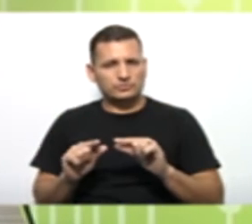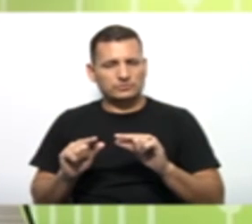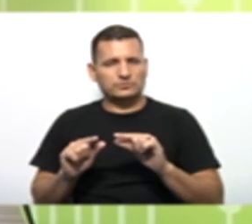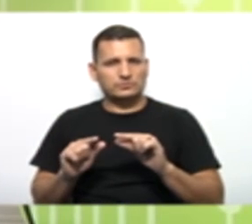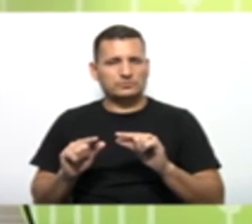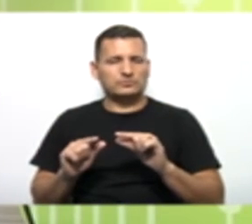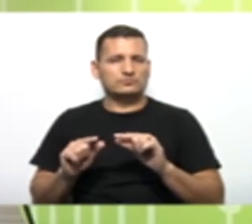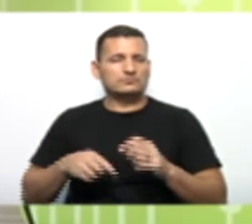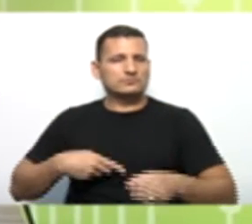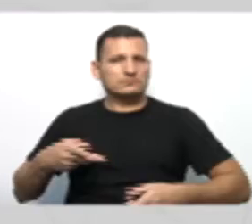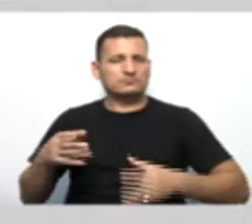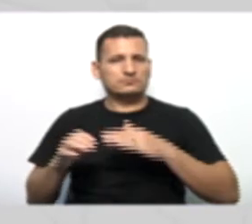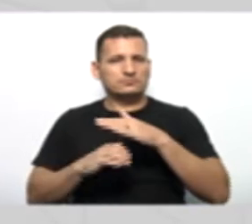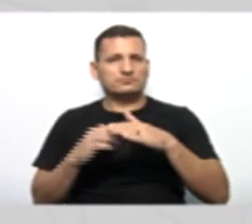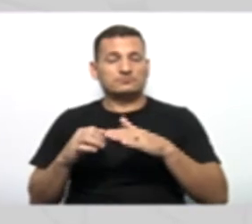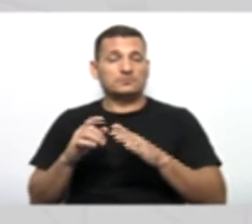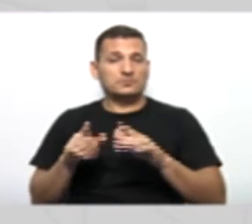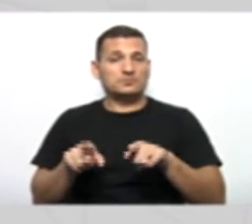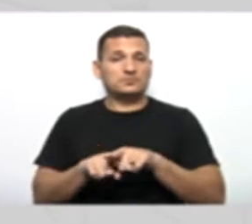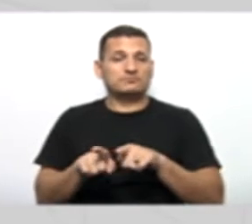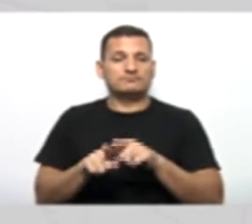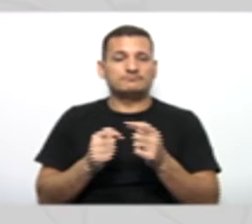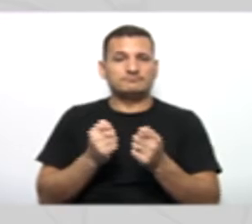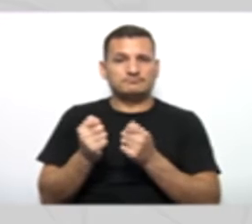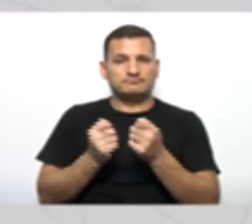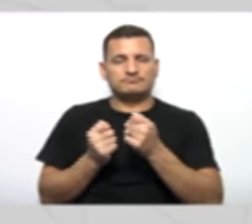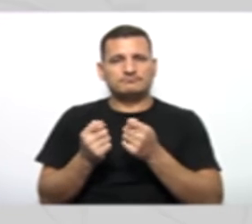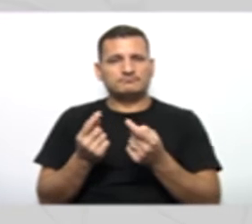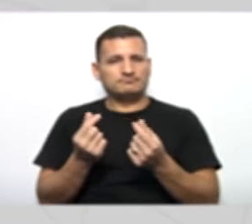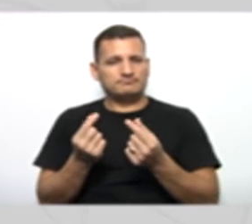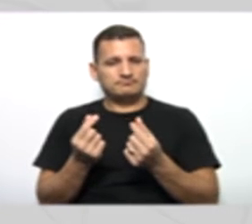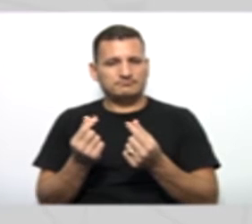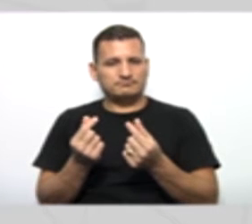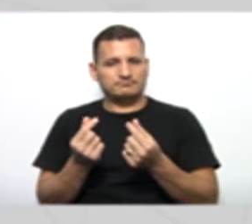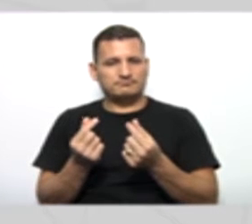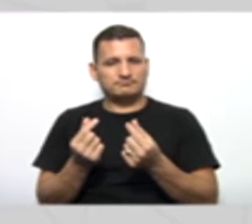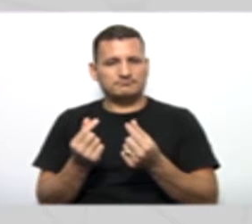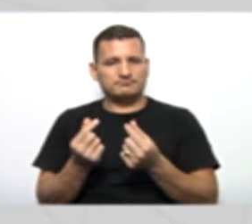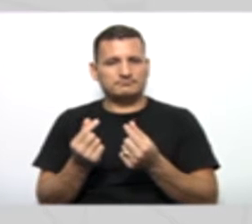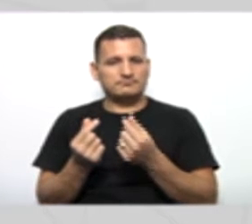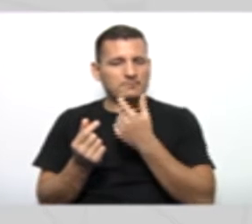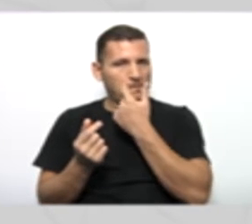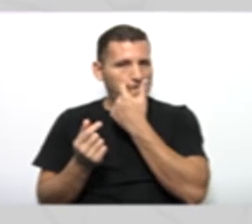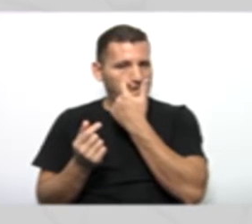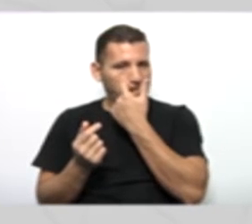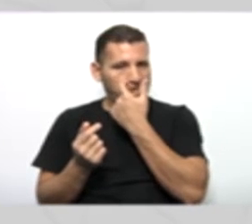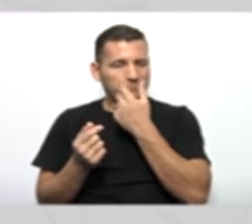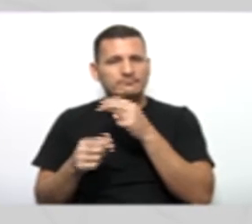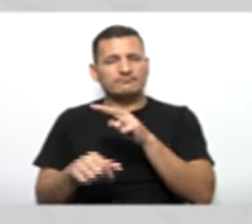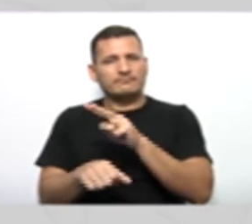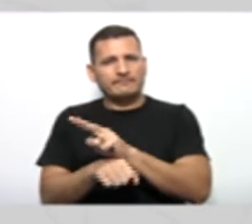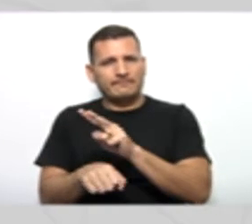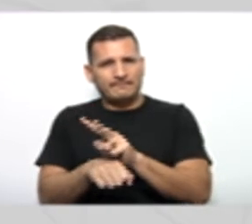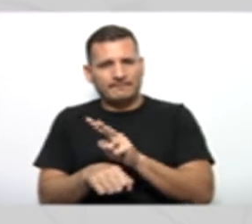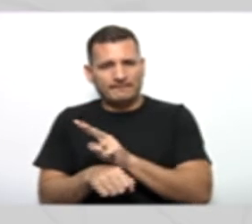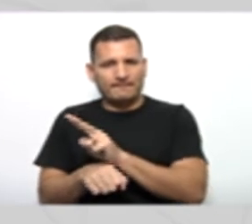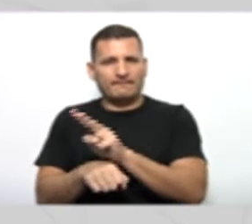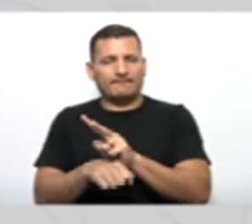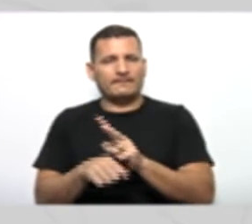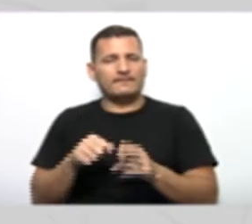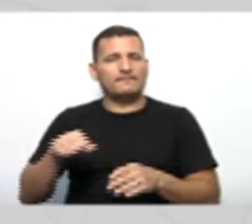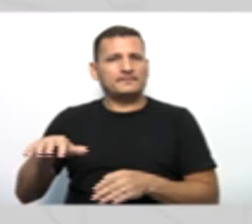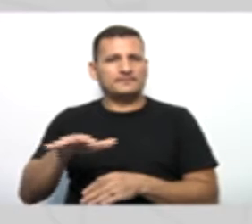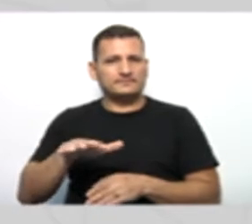detalhe. Economizar dinheiro com as ações voltadas à proteção ambiental.